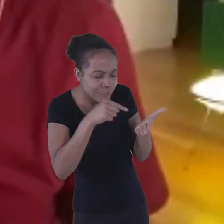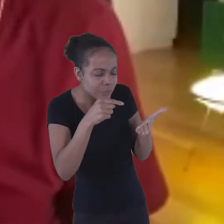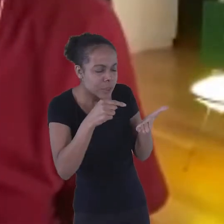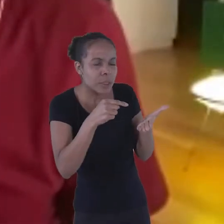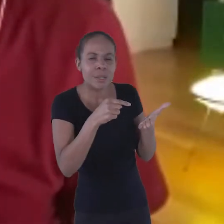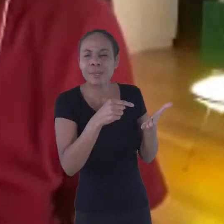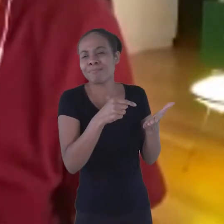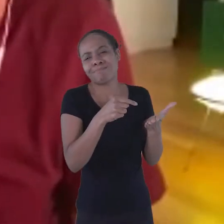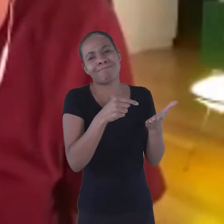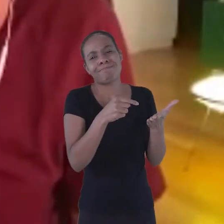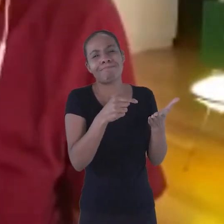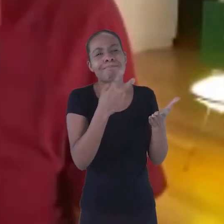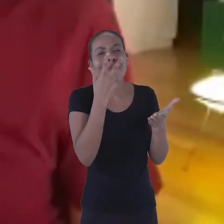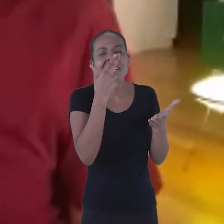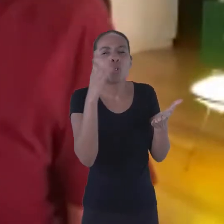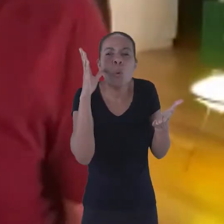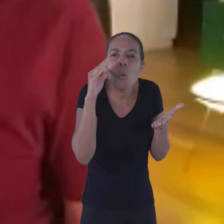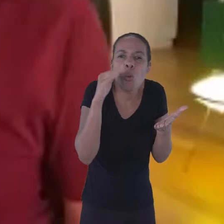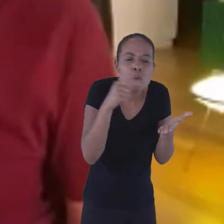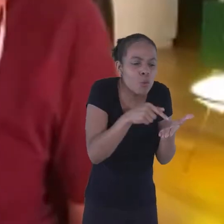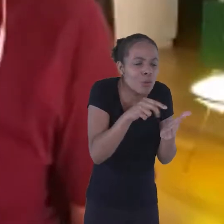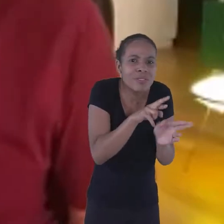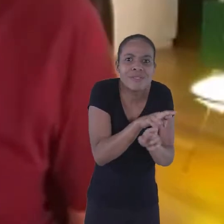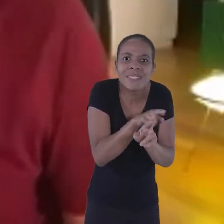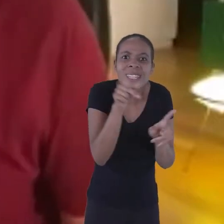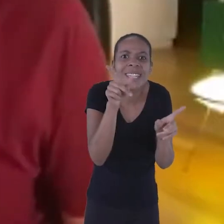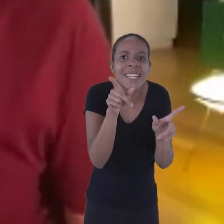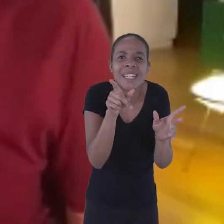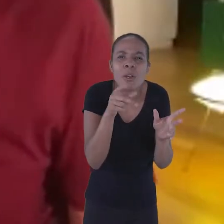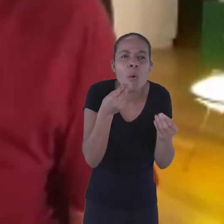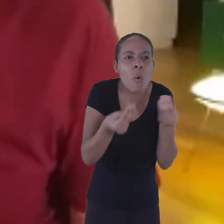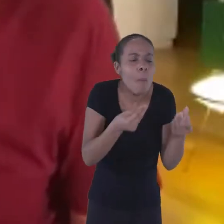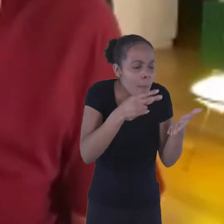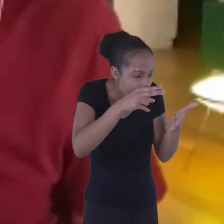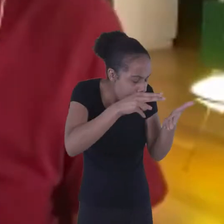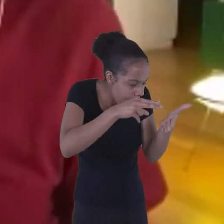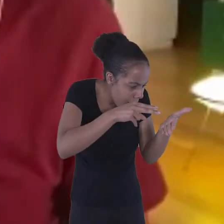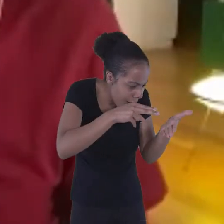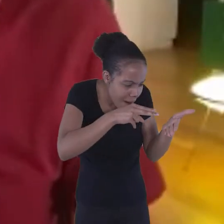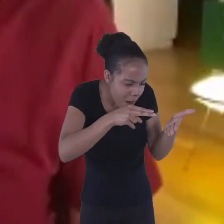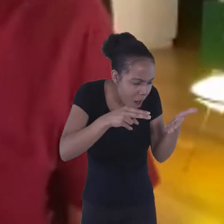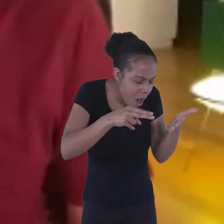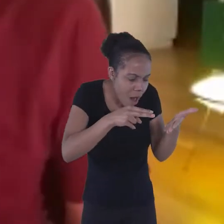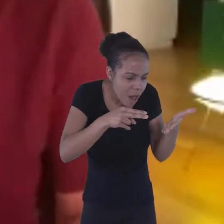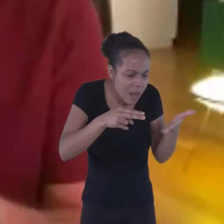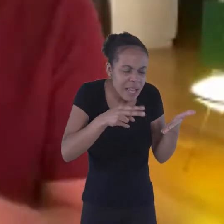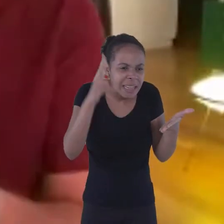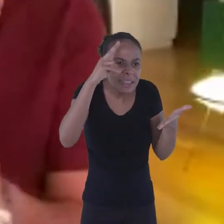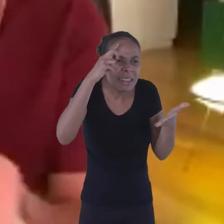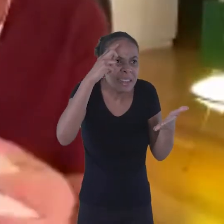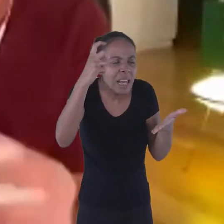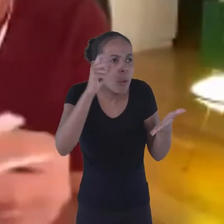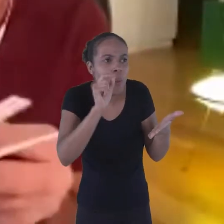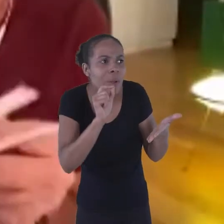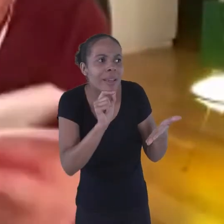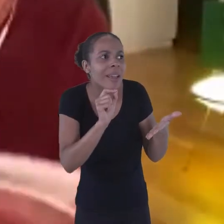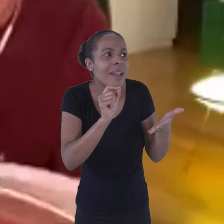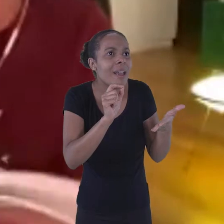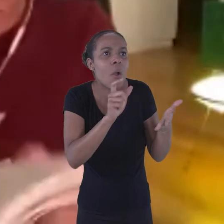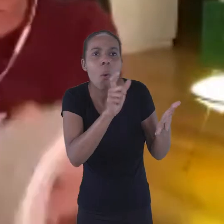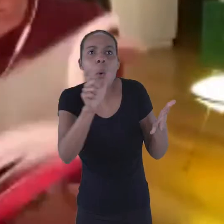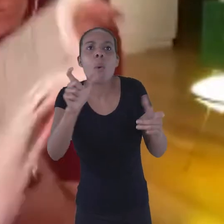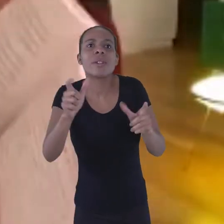muito estimulante, né? De você falar, para onde ele vai? Olha aqui. E sempre tem uma hora que muda até